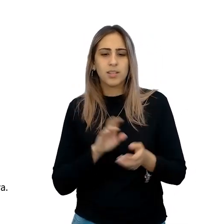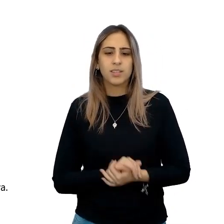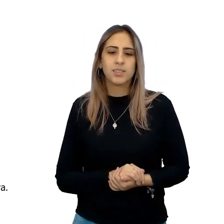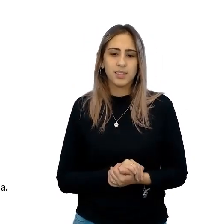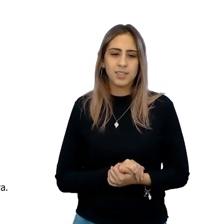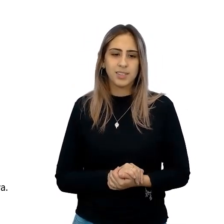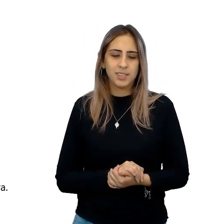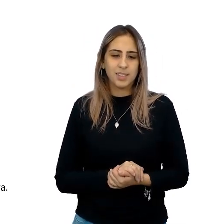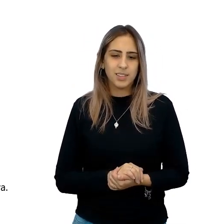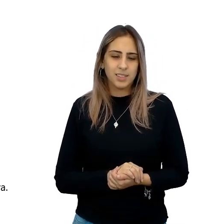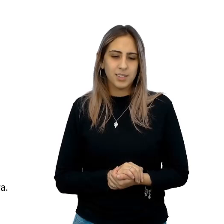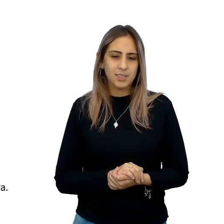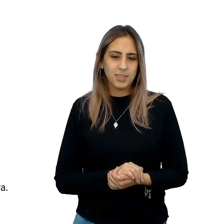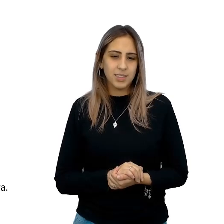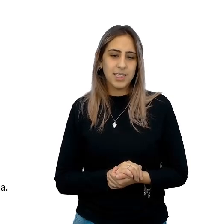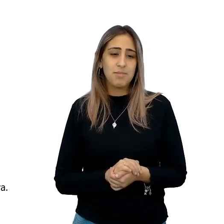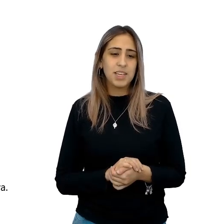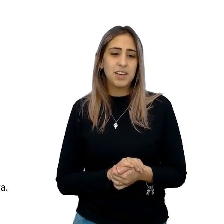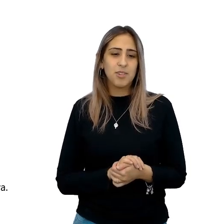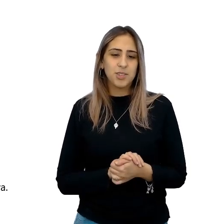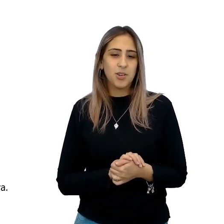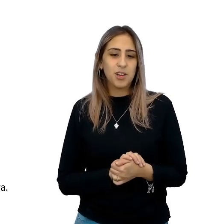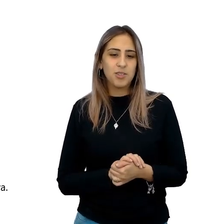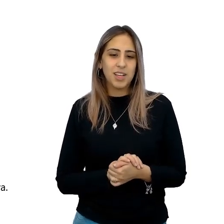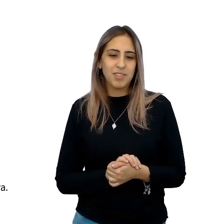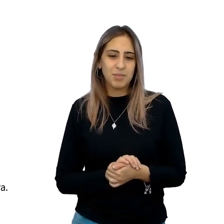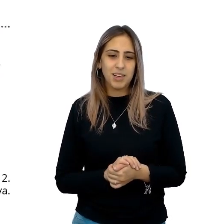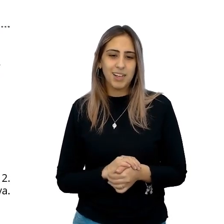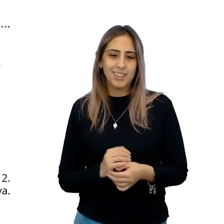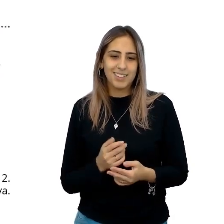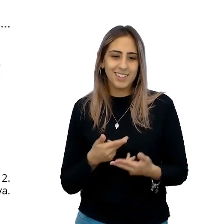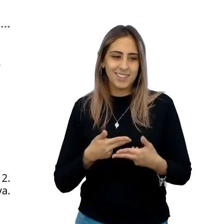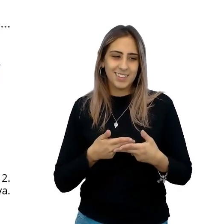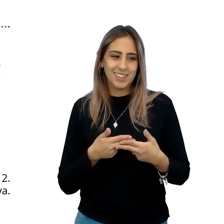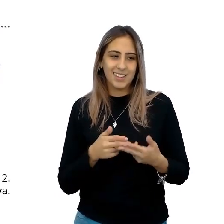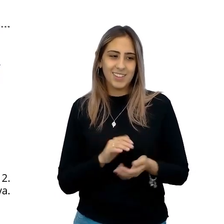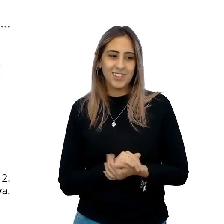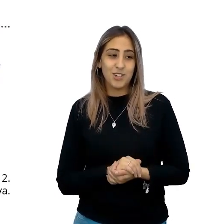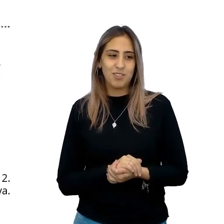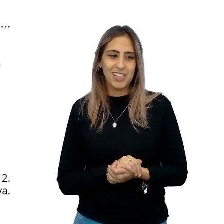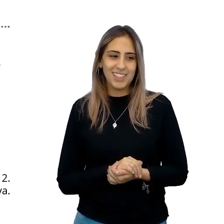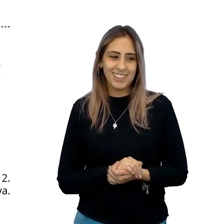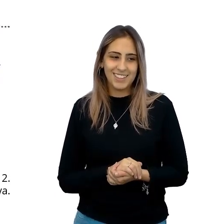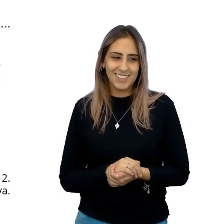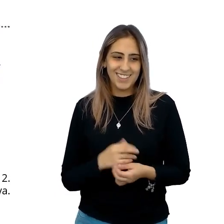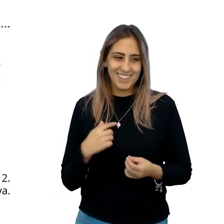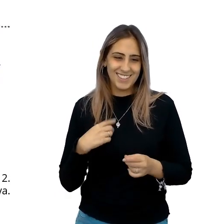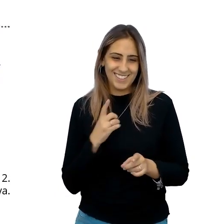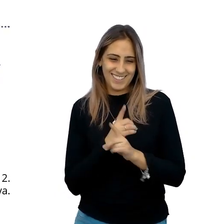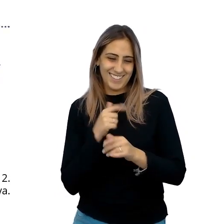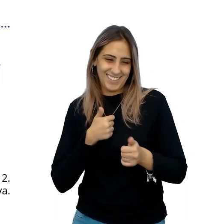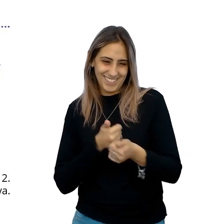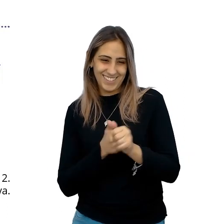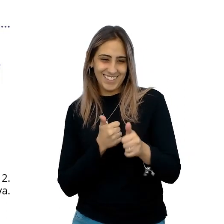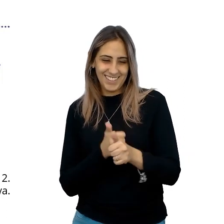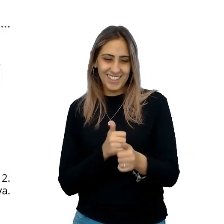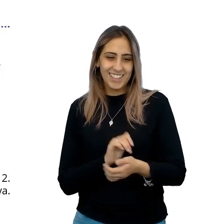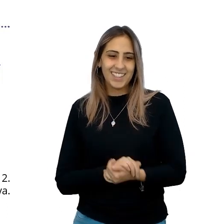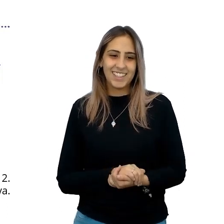gente selecionou de ser ensino por investigação. Tudo bem? Seguimos, então, a gente